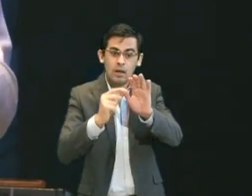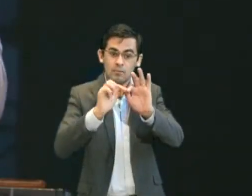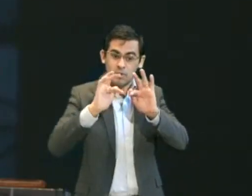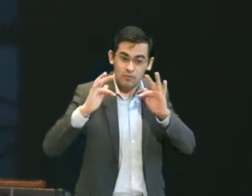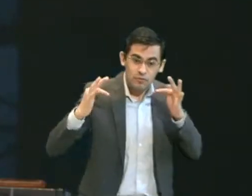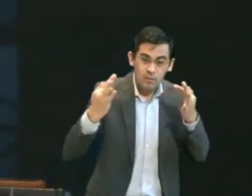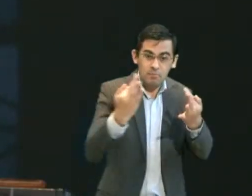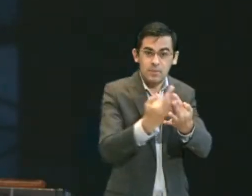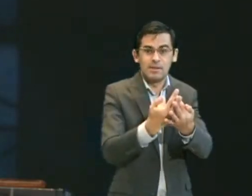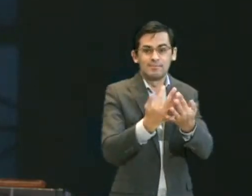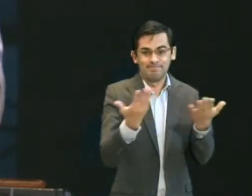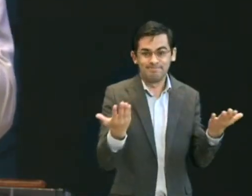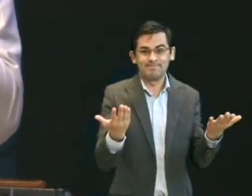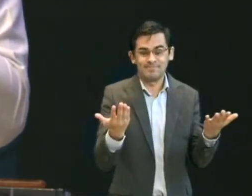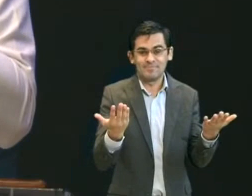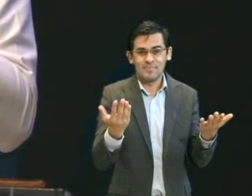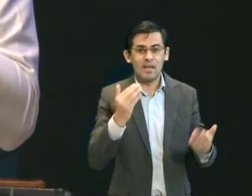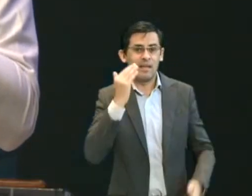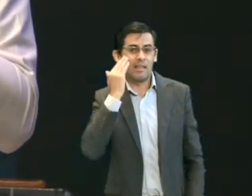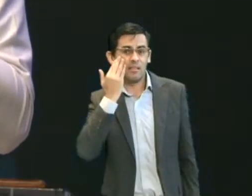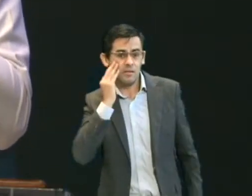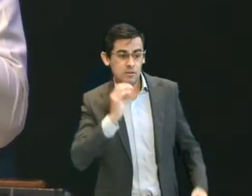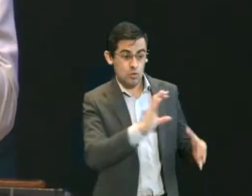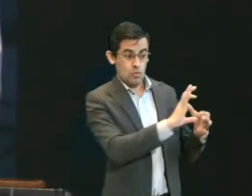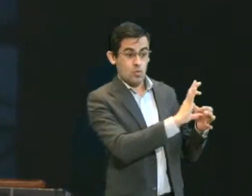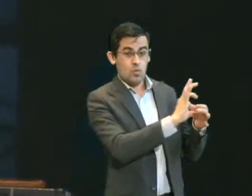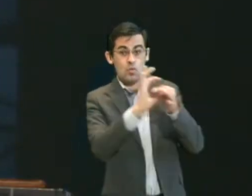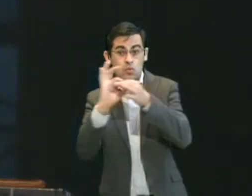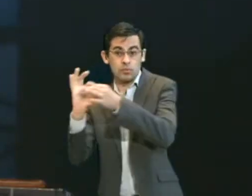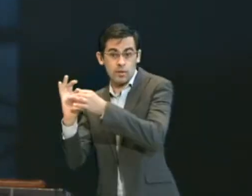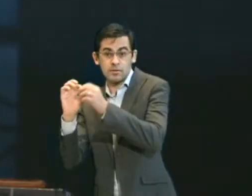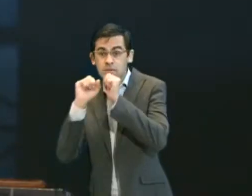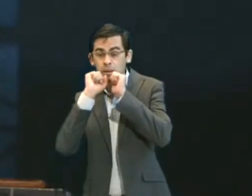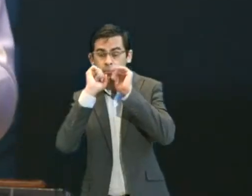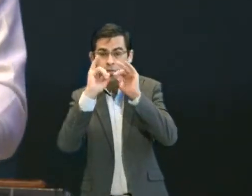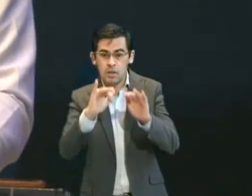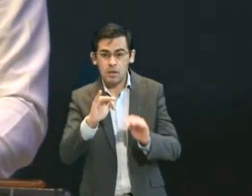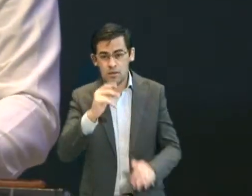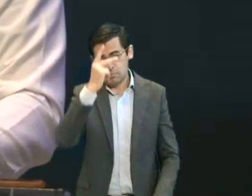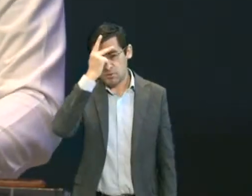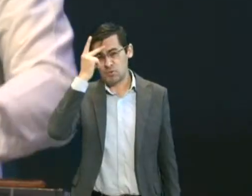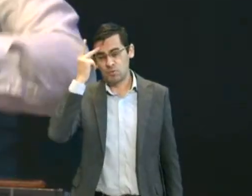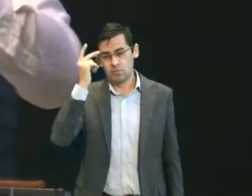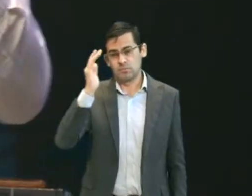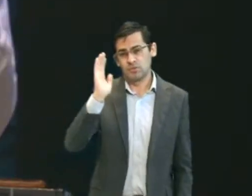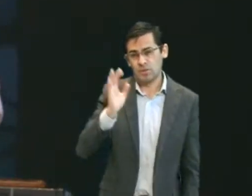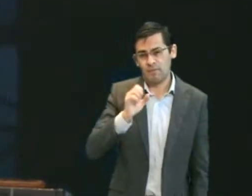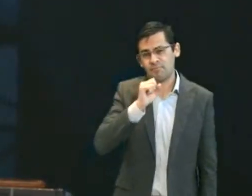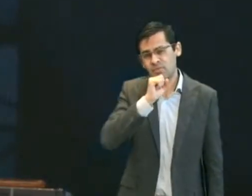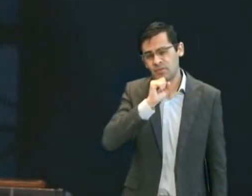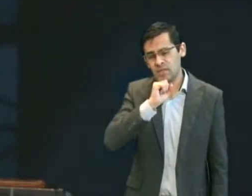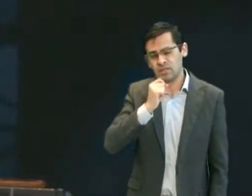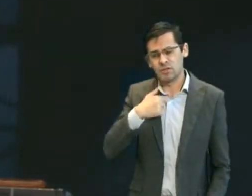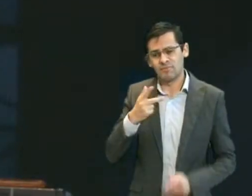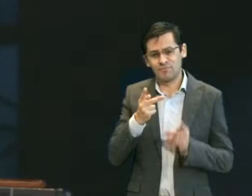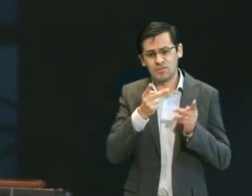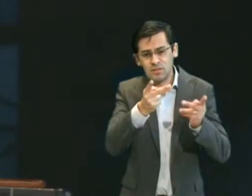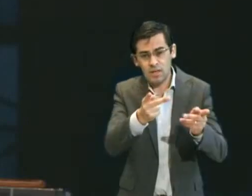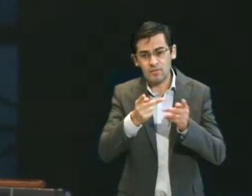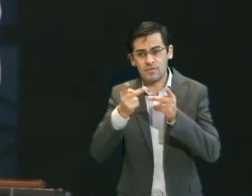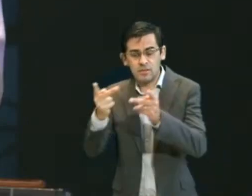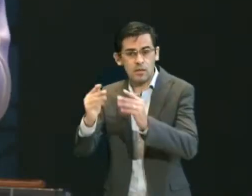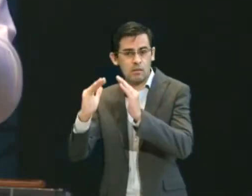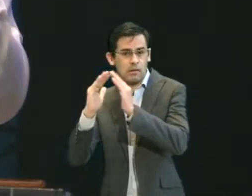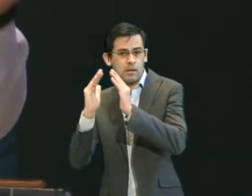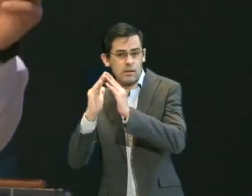família. E é muito interessante o contexto da bênção aqui, né? Quem é mais antigo, eu já fui em muitas casas, onde o filho